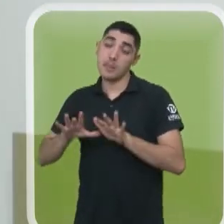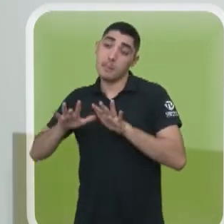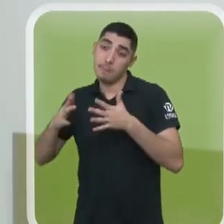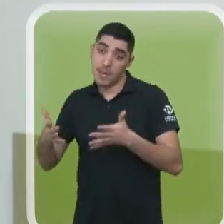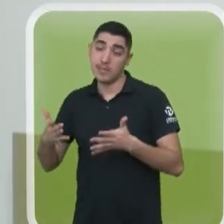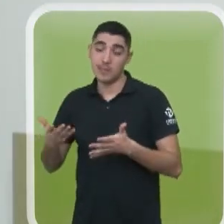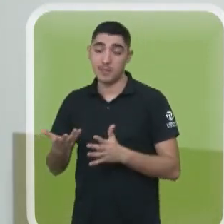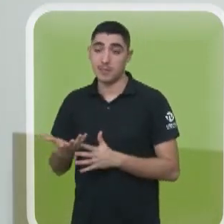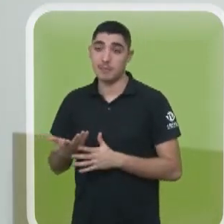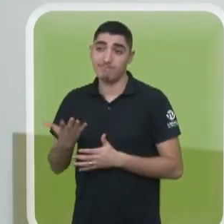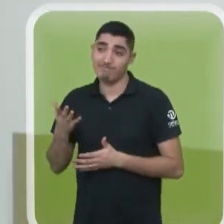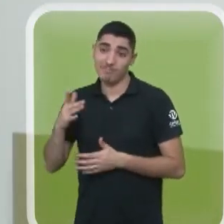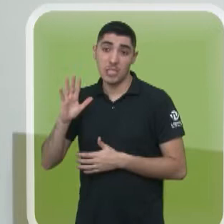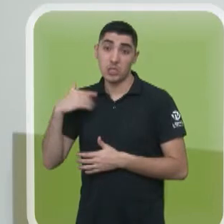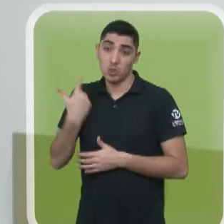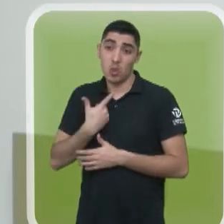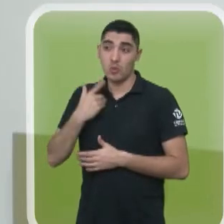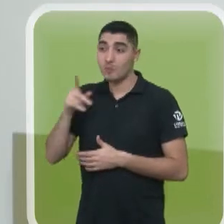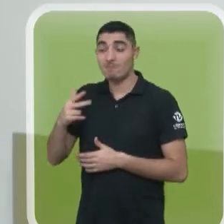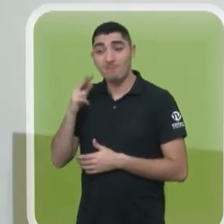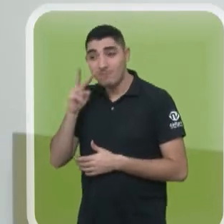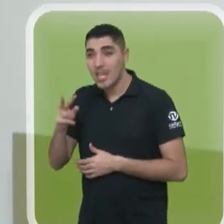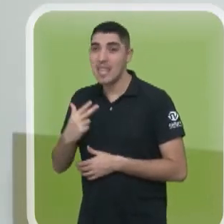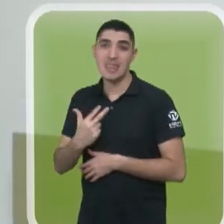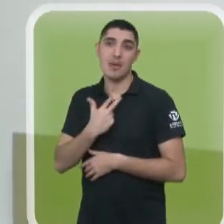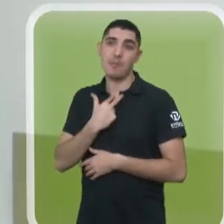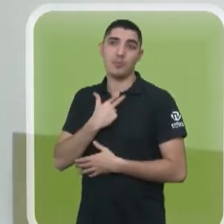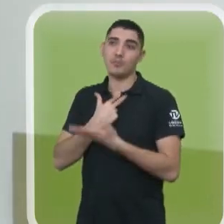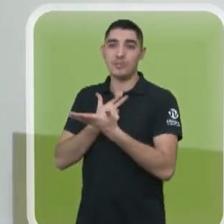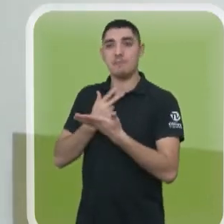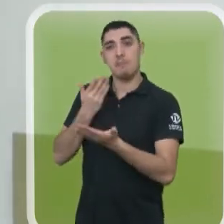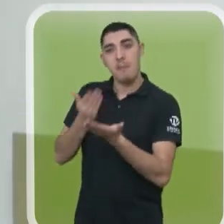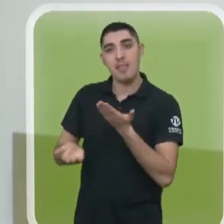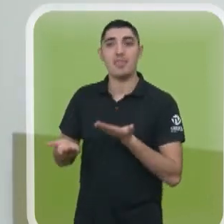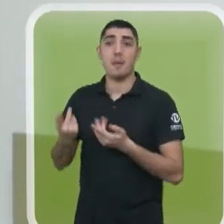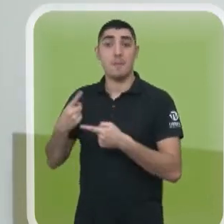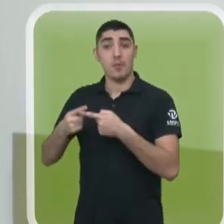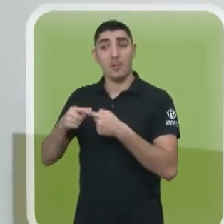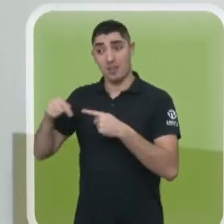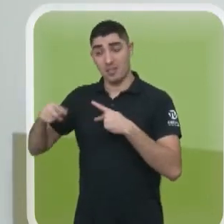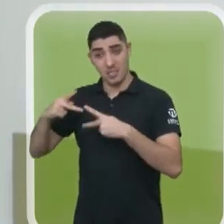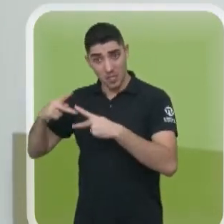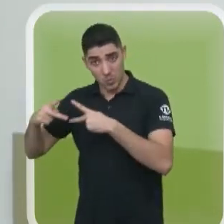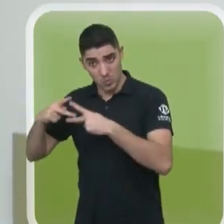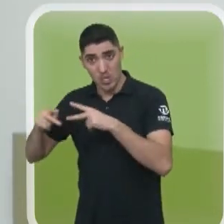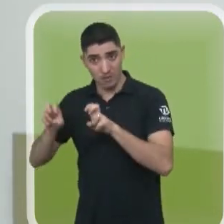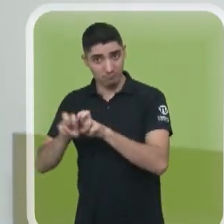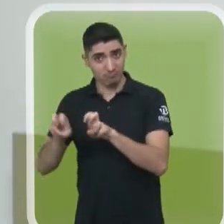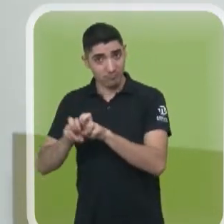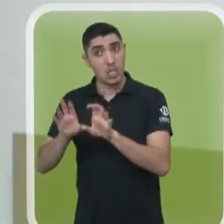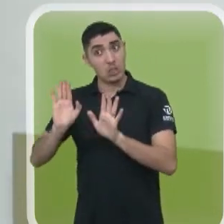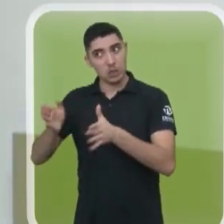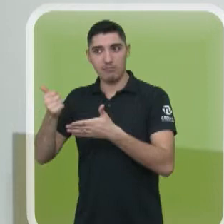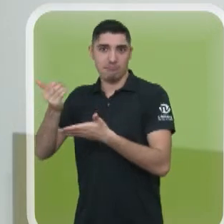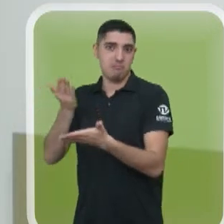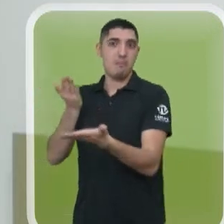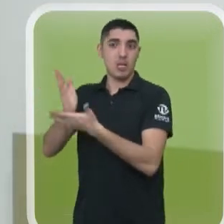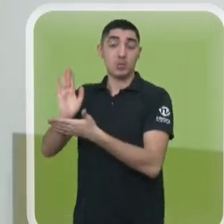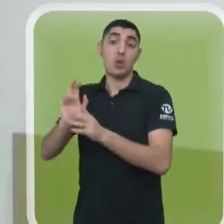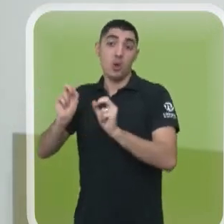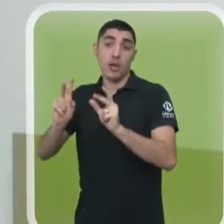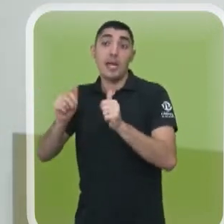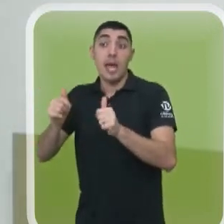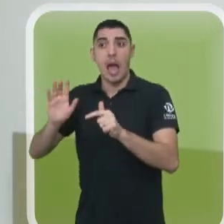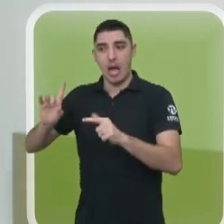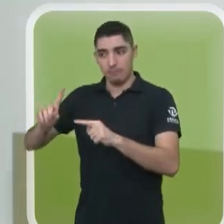mas era uma derrota que não estava no Script né eu não poderia estar no Script né já que o São José é já tá classificado aqui mas agora vai